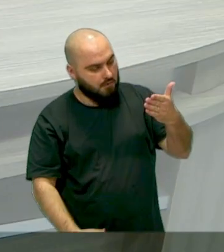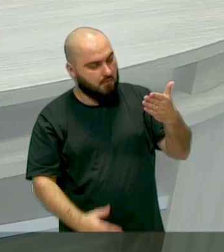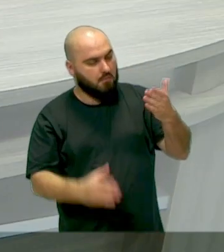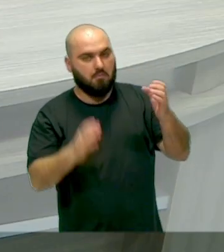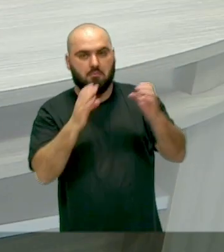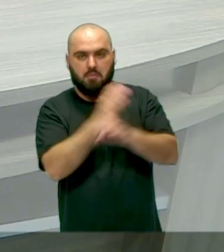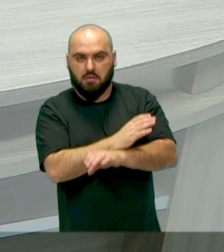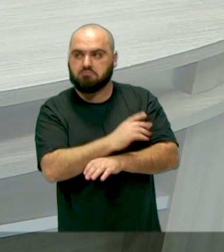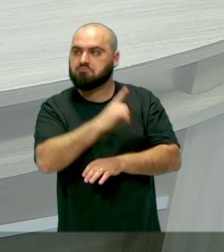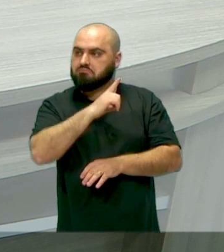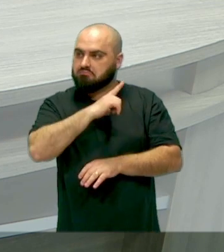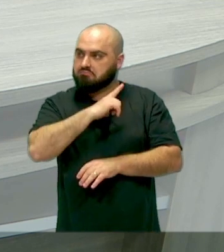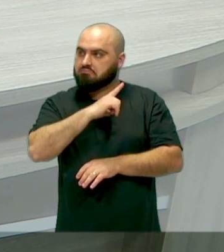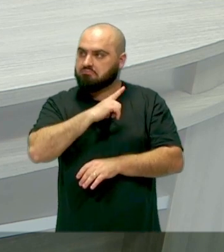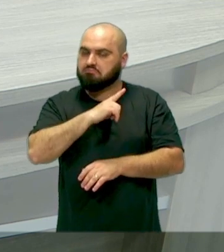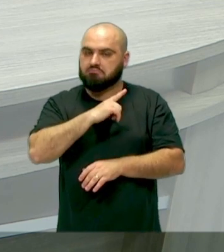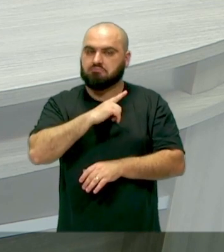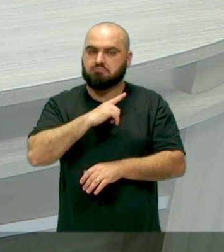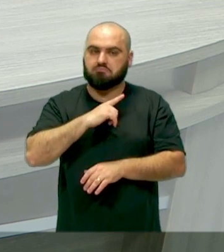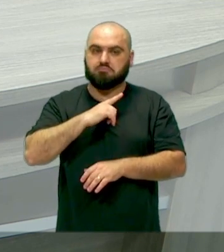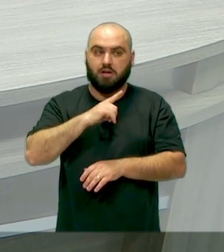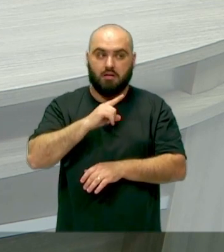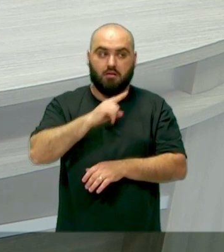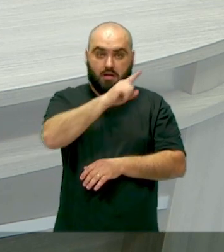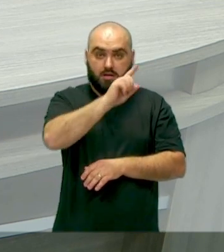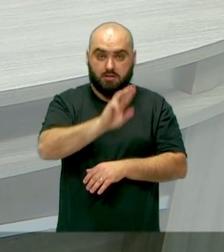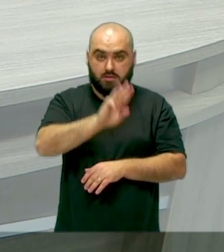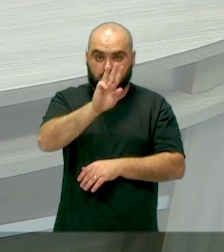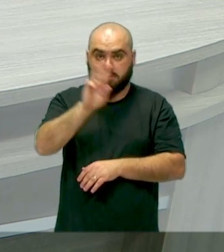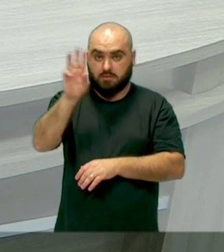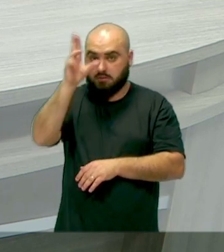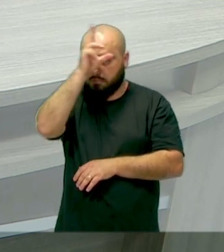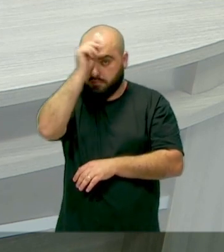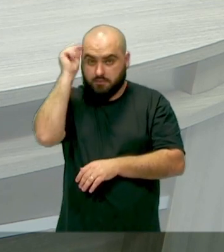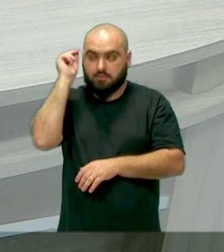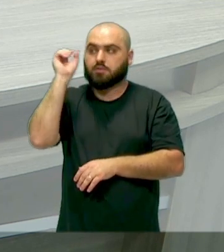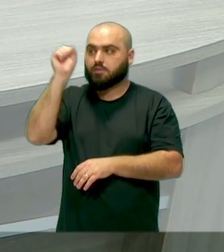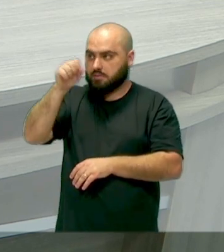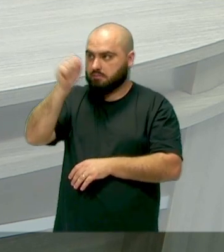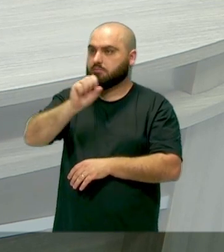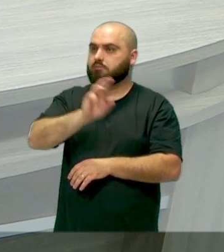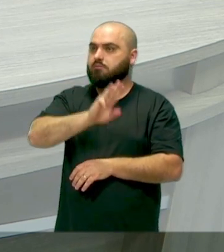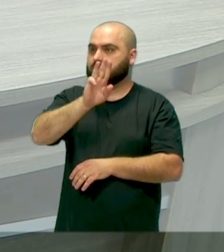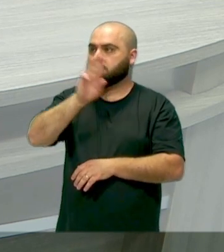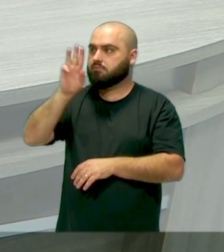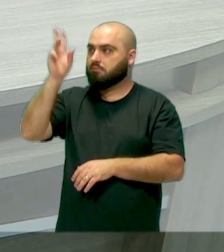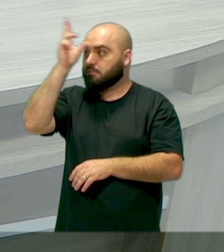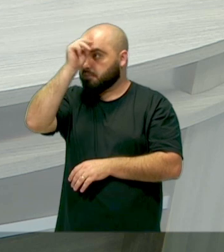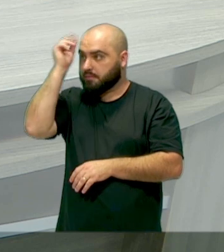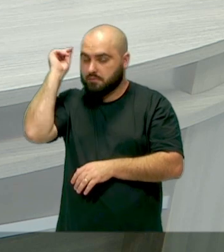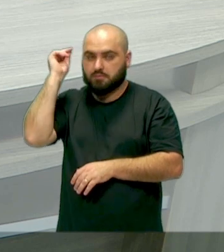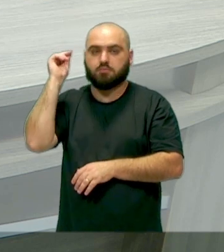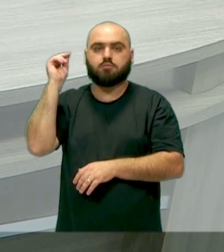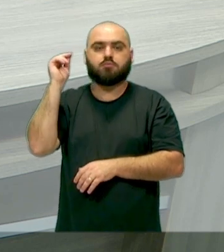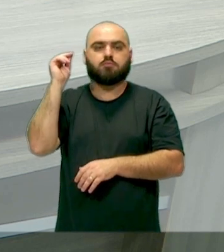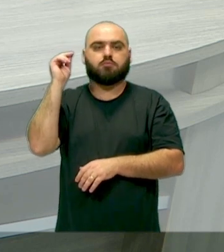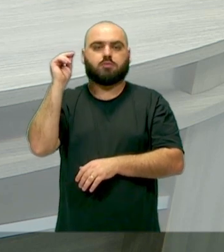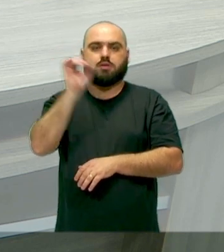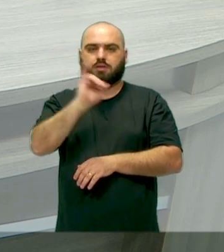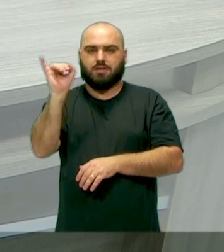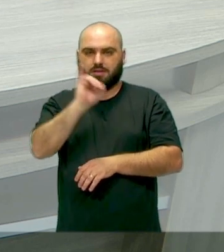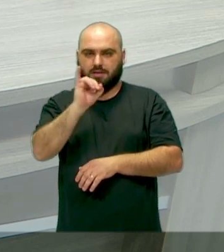realmente é riquíssima. Está lá no site da prefeitura. É só procurar lá o programa Itajaí